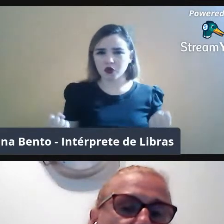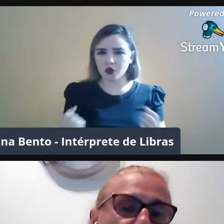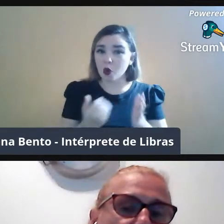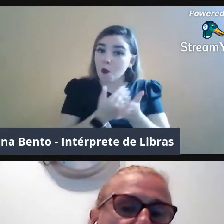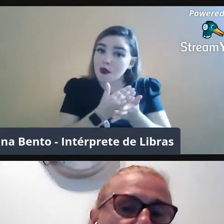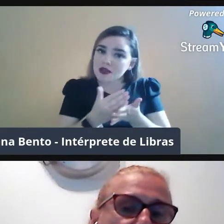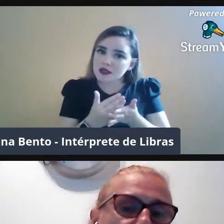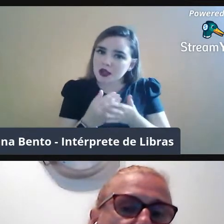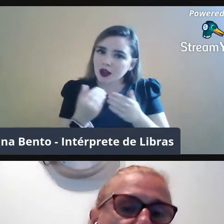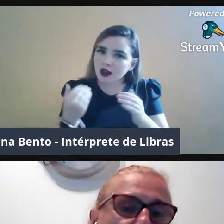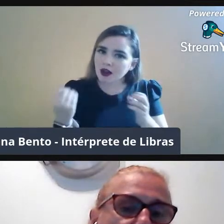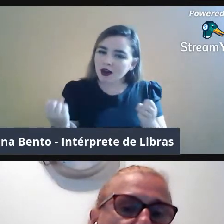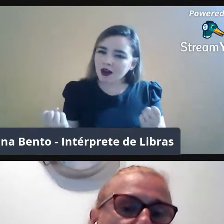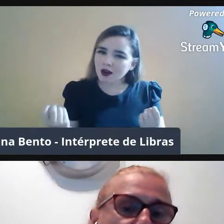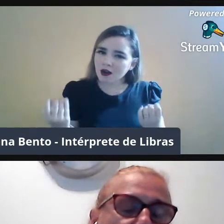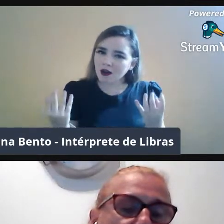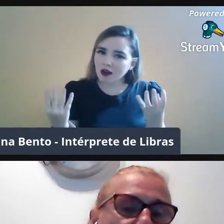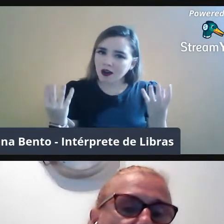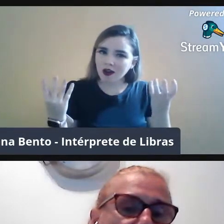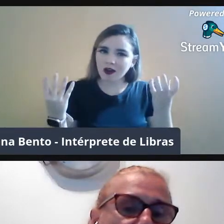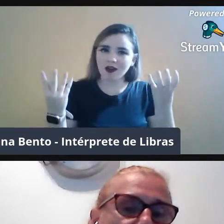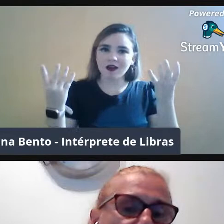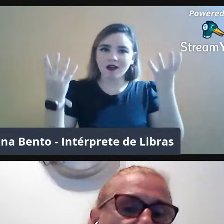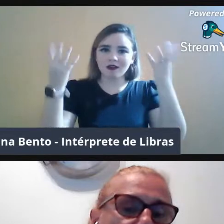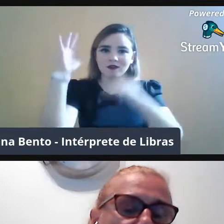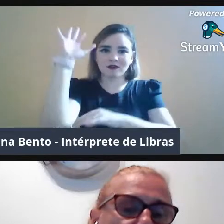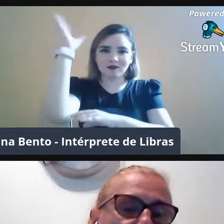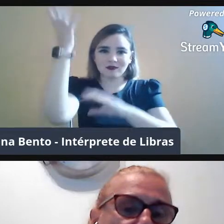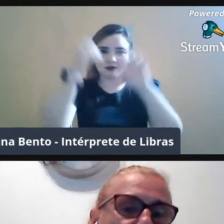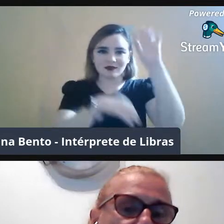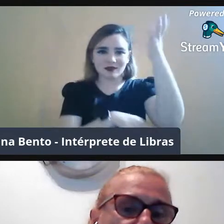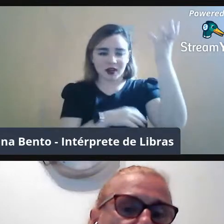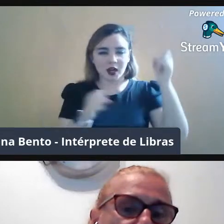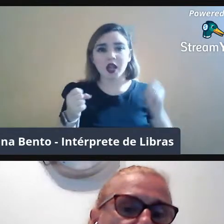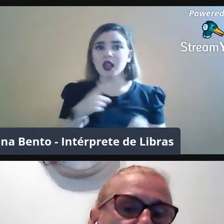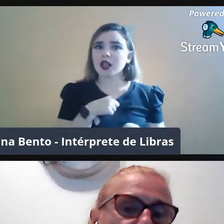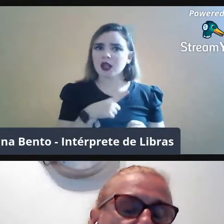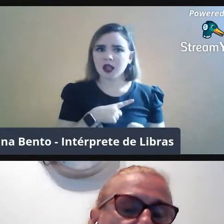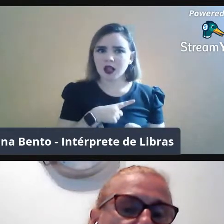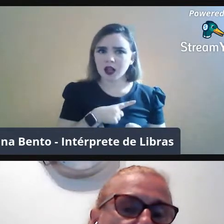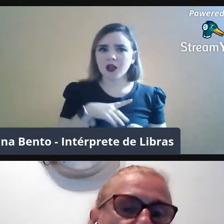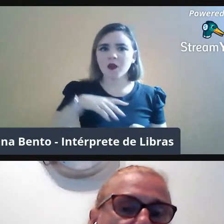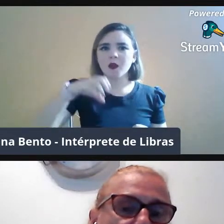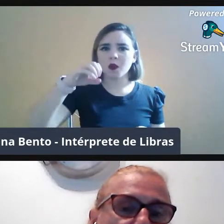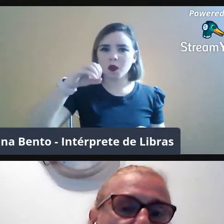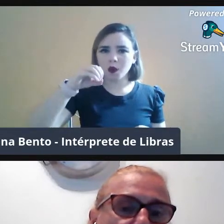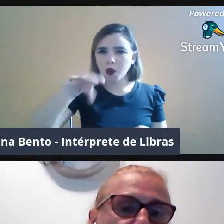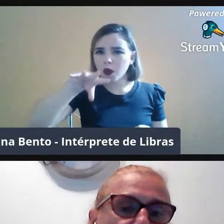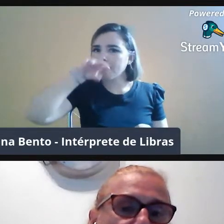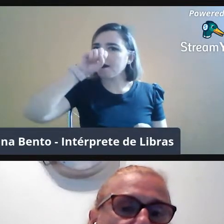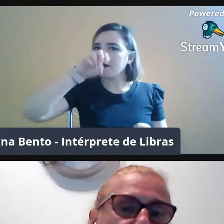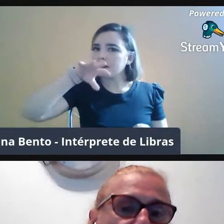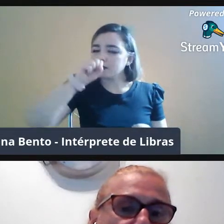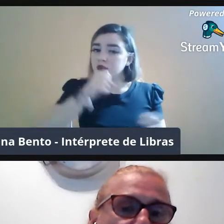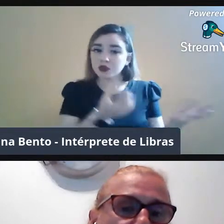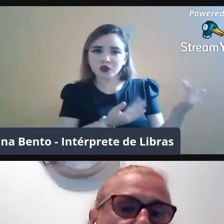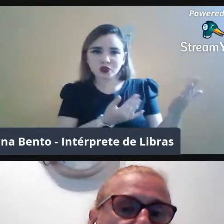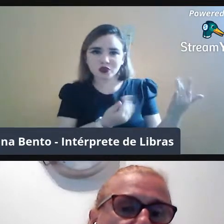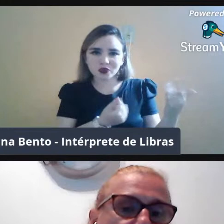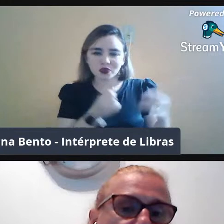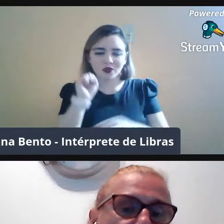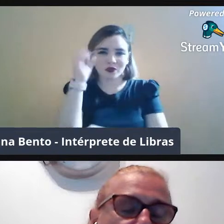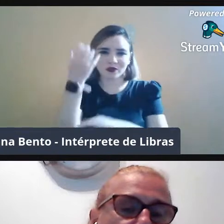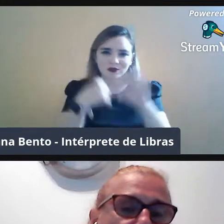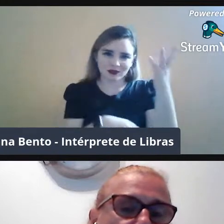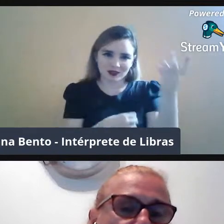ali você tem uma quantidade enorme de oxigênio sendo liberada. Então, quanto mais jovem é a planta,